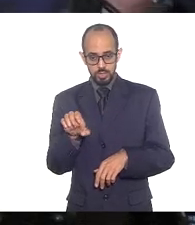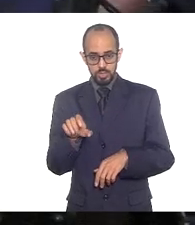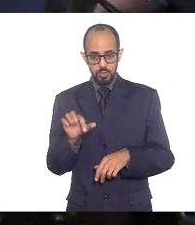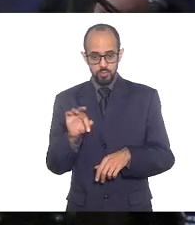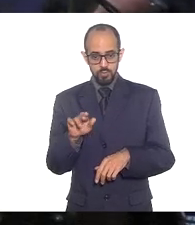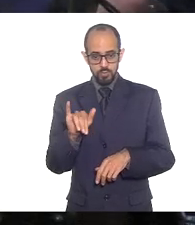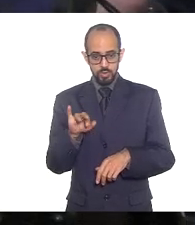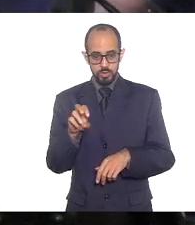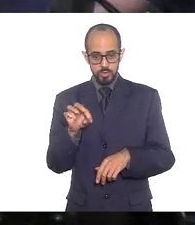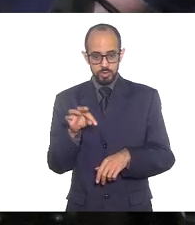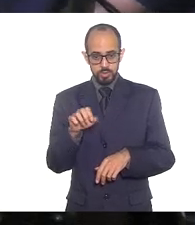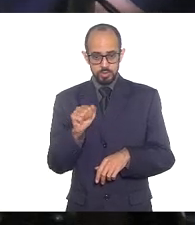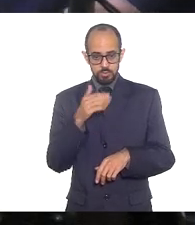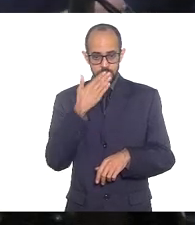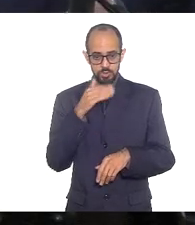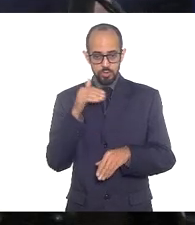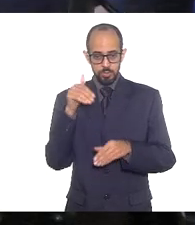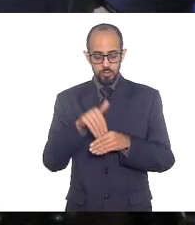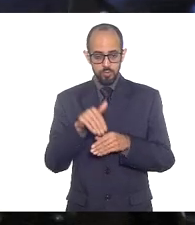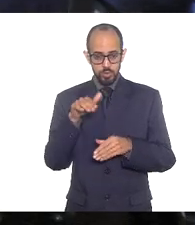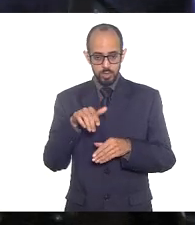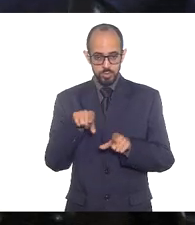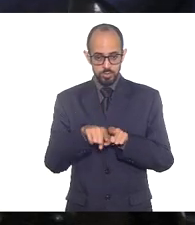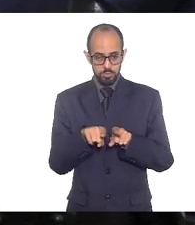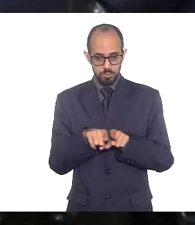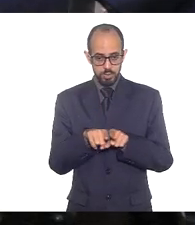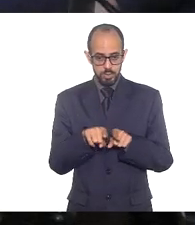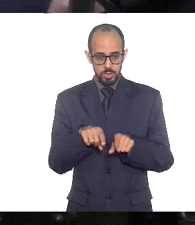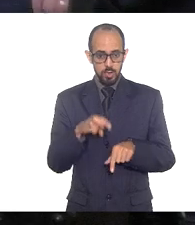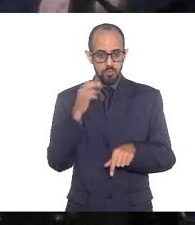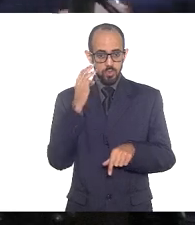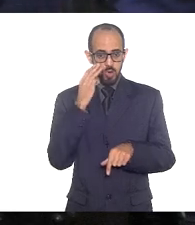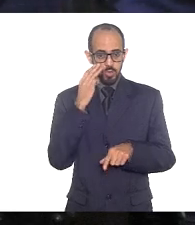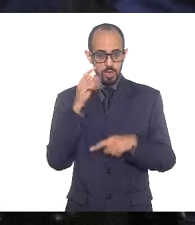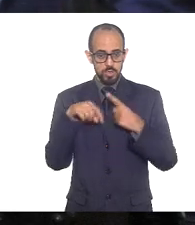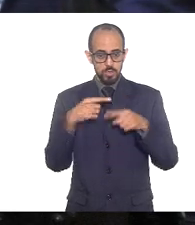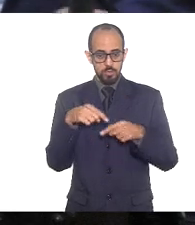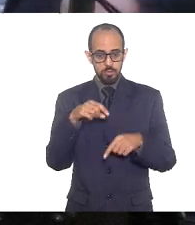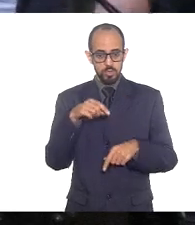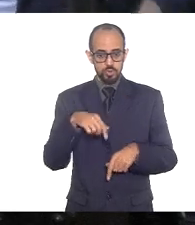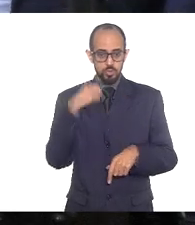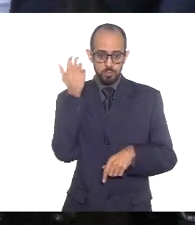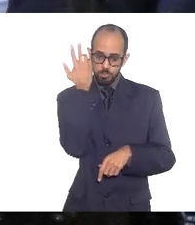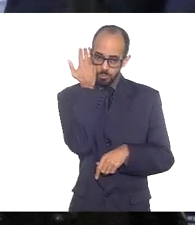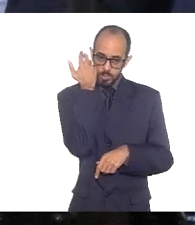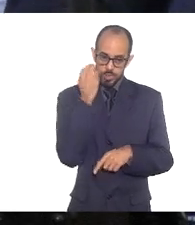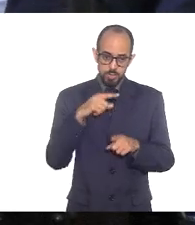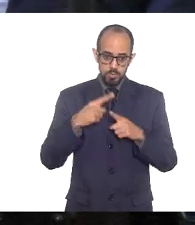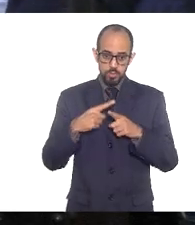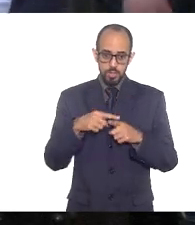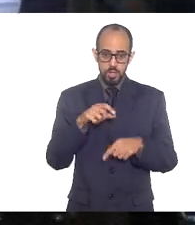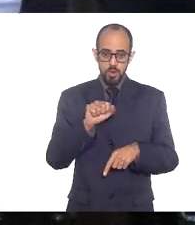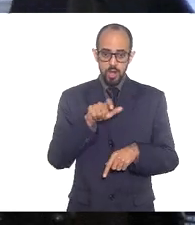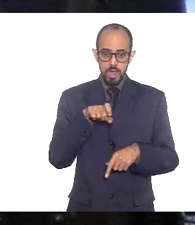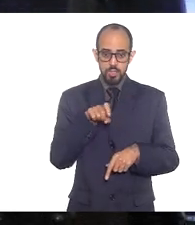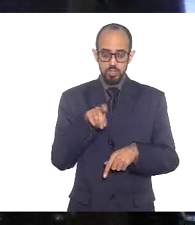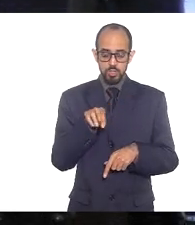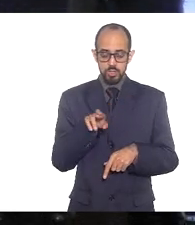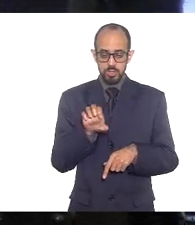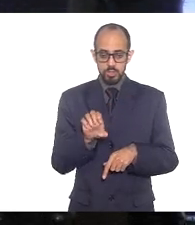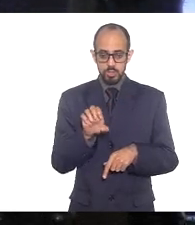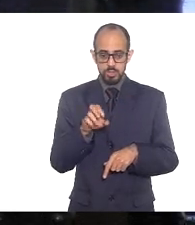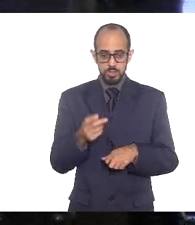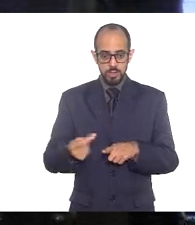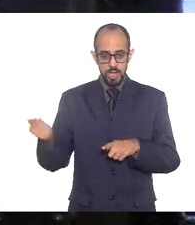a votação é bom então é waldeck seguida deputado Carlos de mim que o Alexandre não está no plenário waldeck três